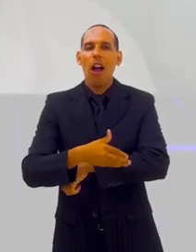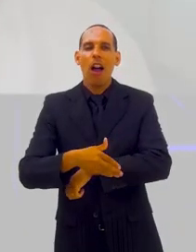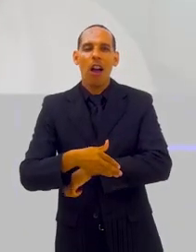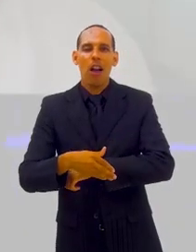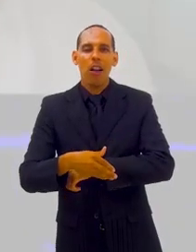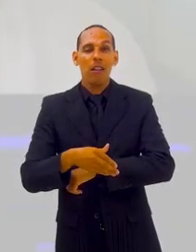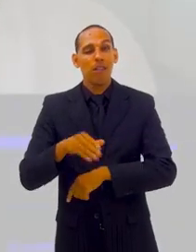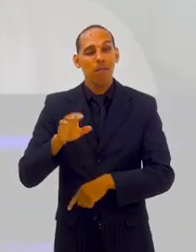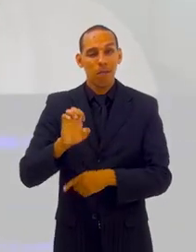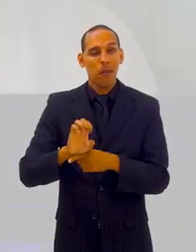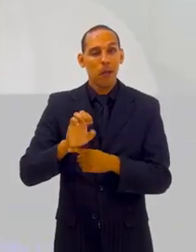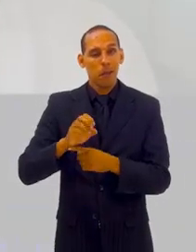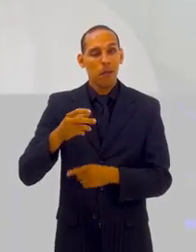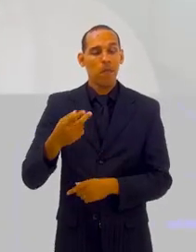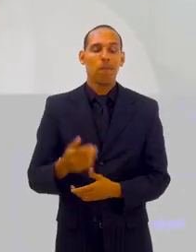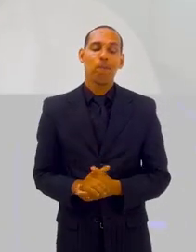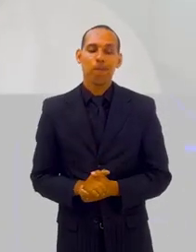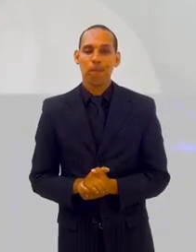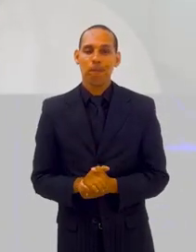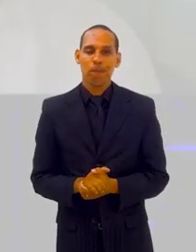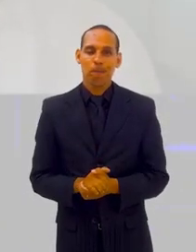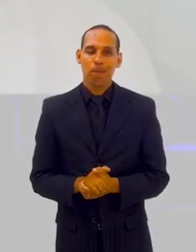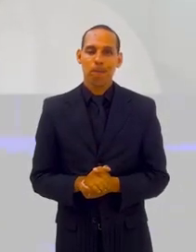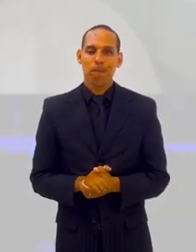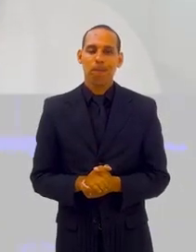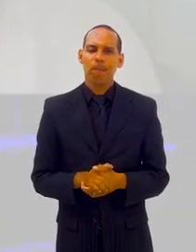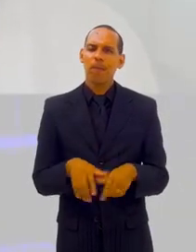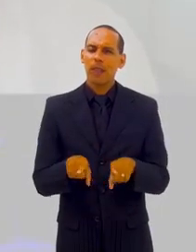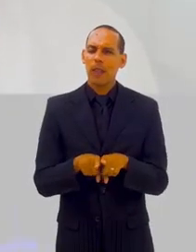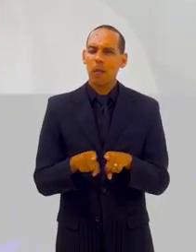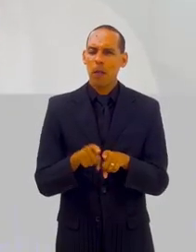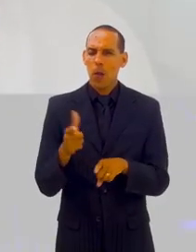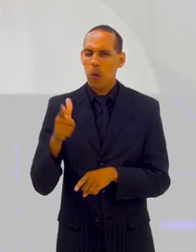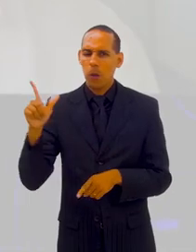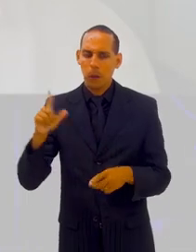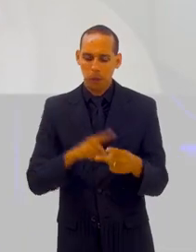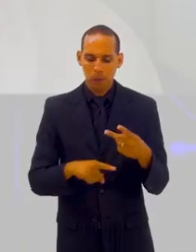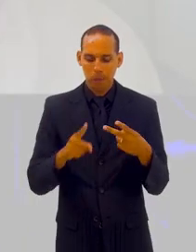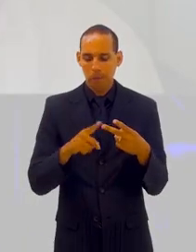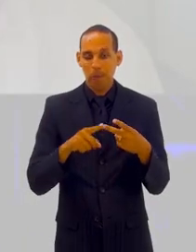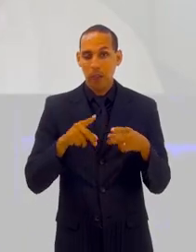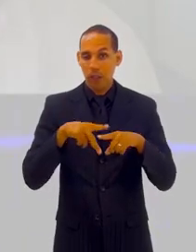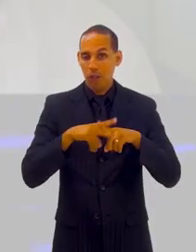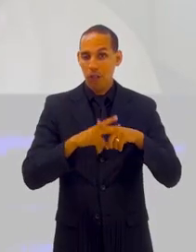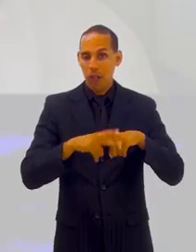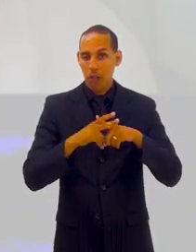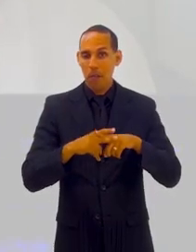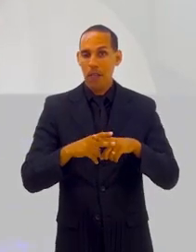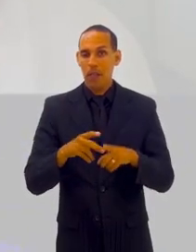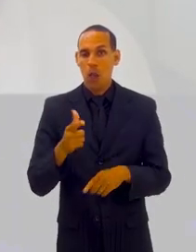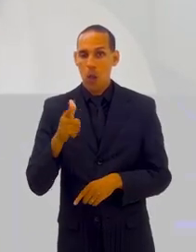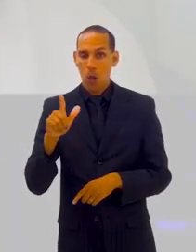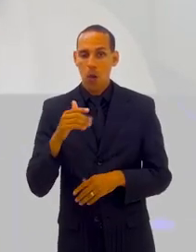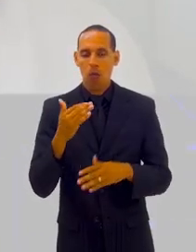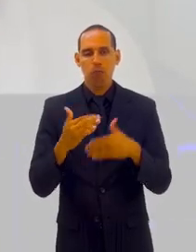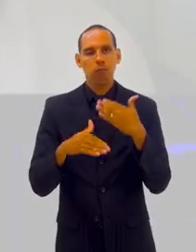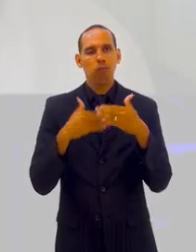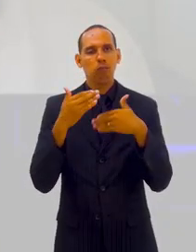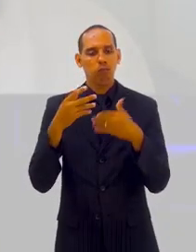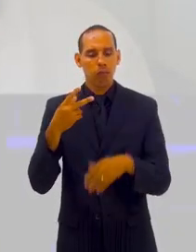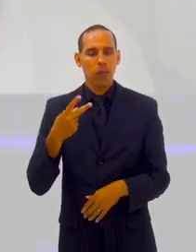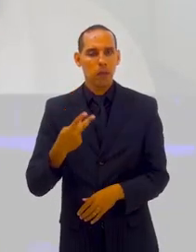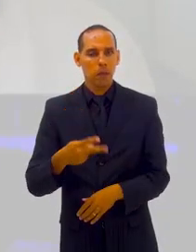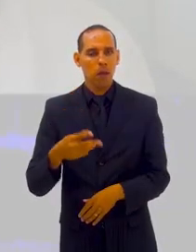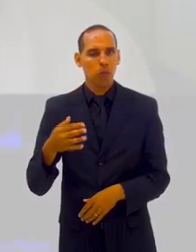estradas estaduais, né? E uma outra ferramenta para o desenvolvimento do